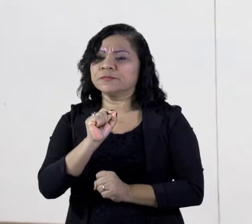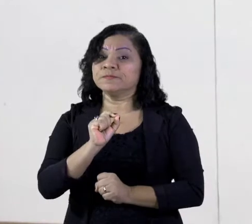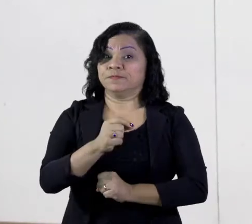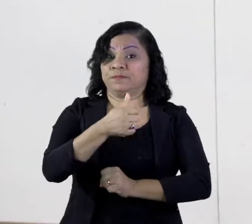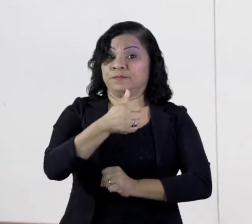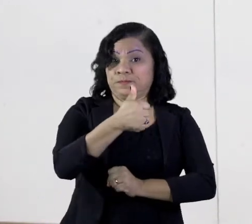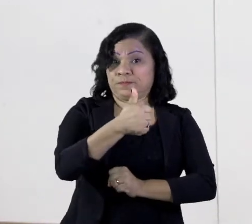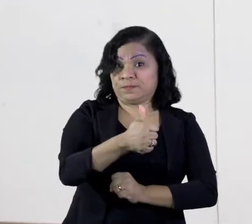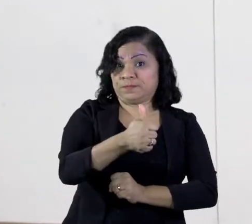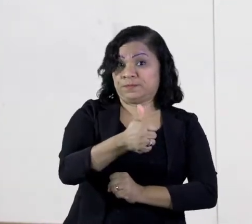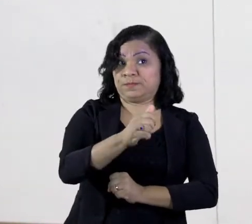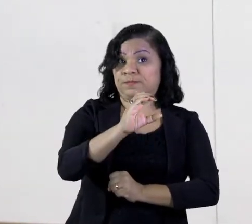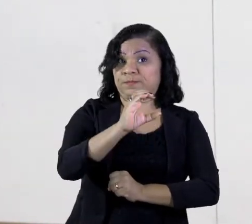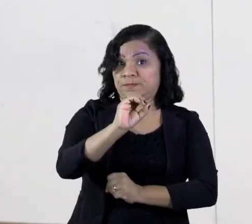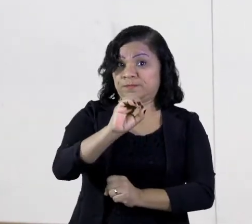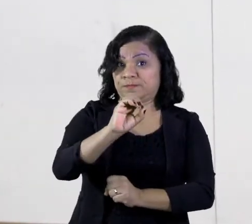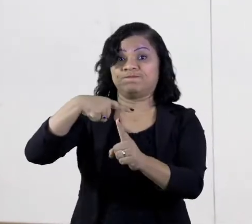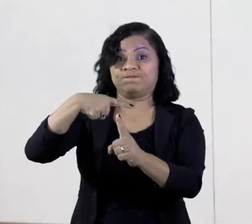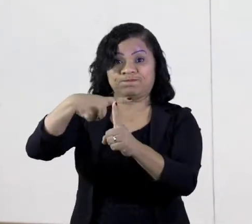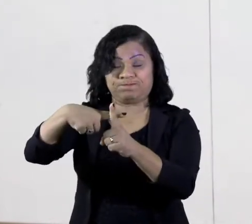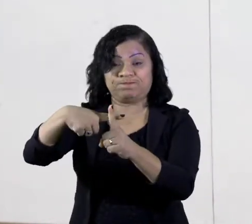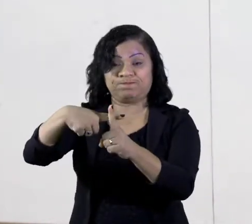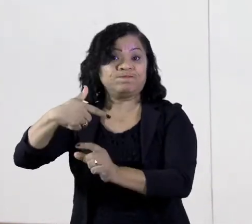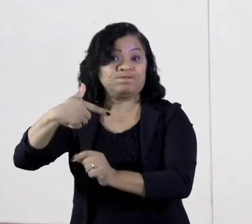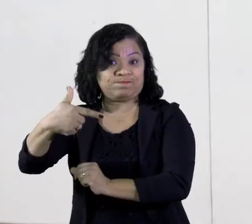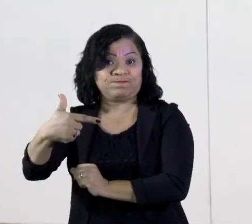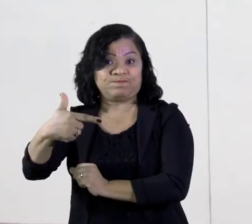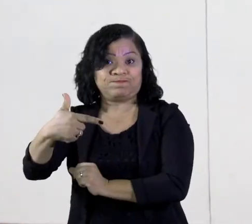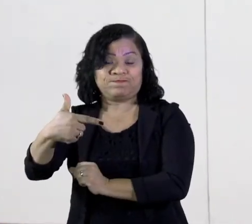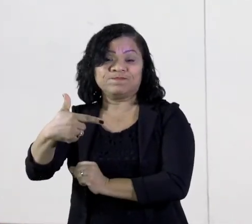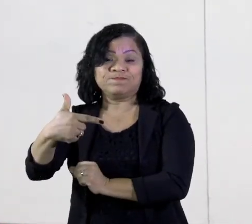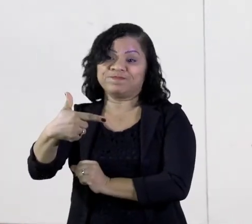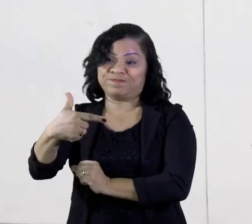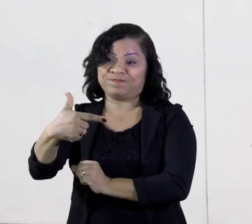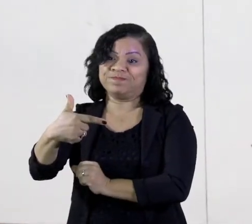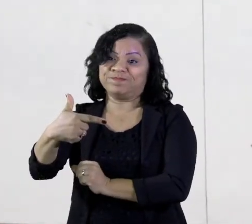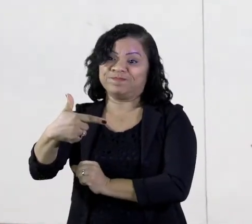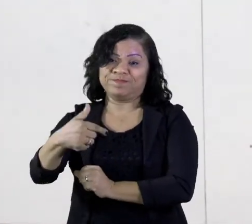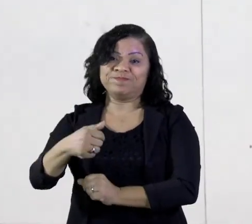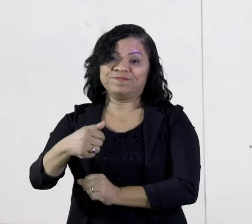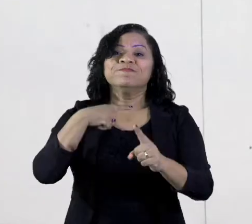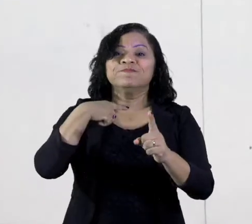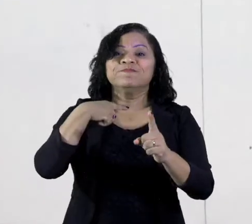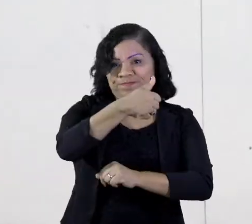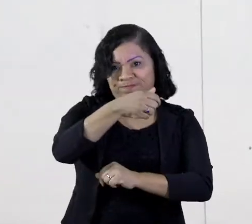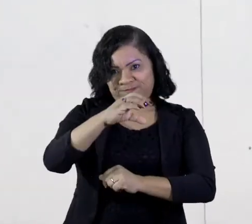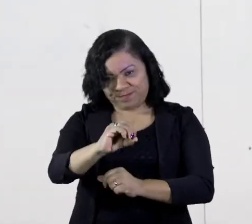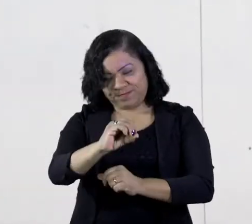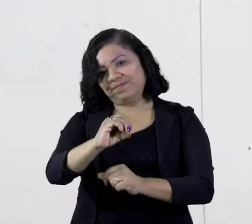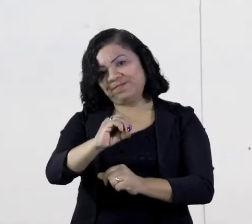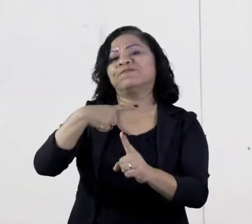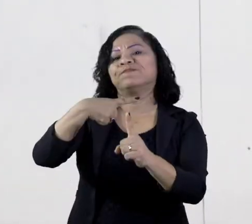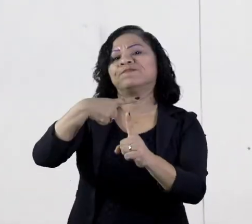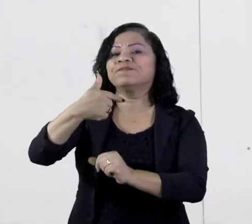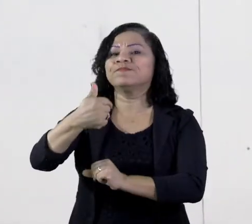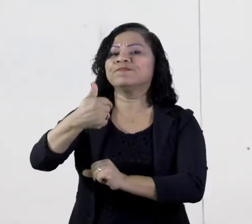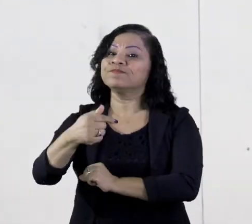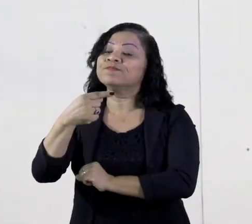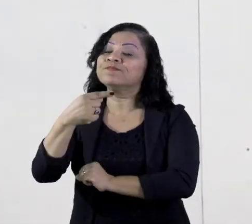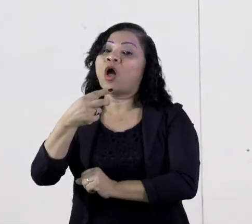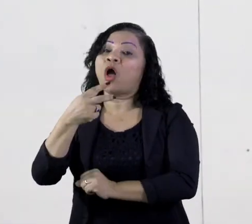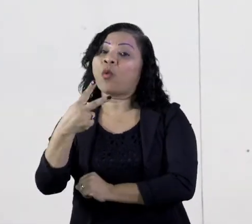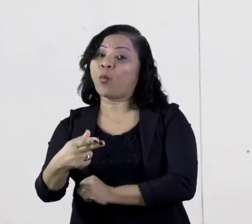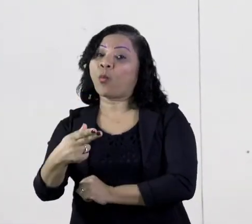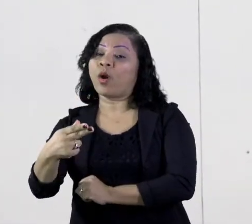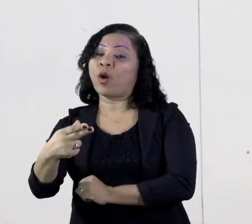10 mais 2. 10 mais 2 é 12.